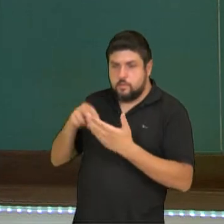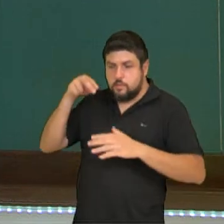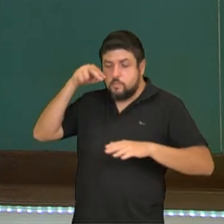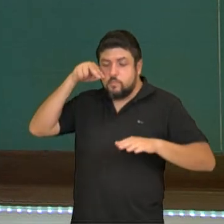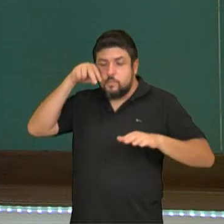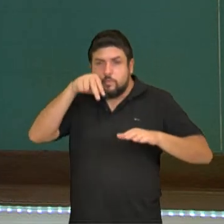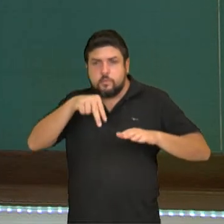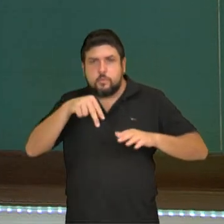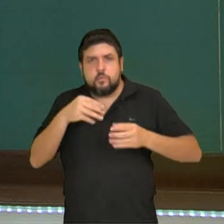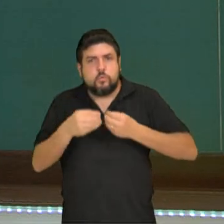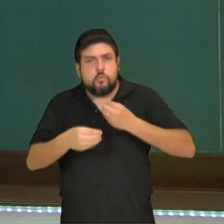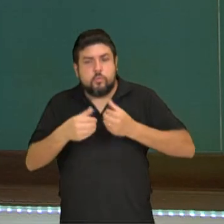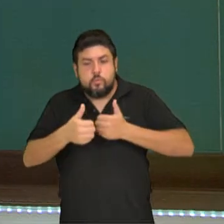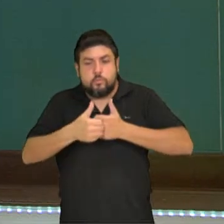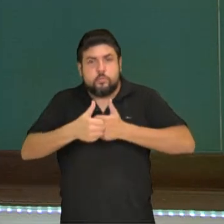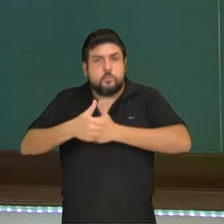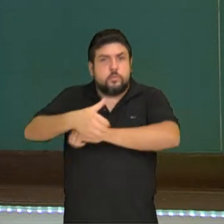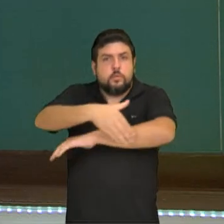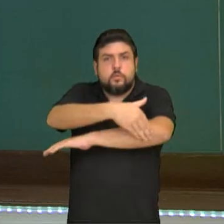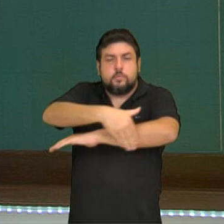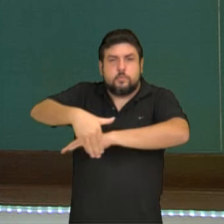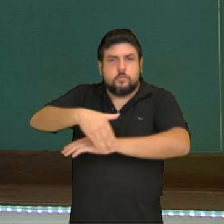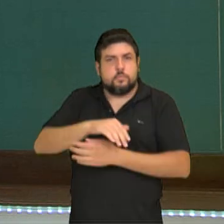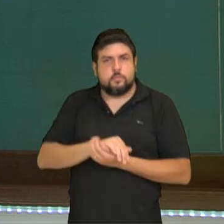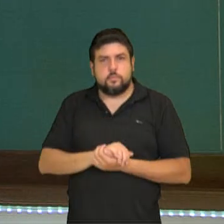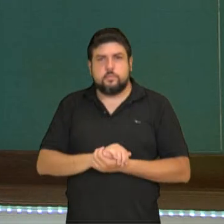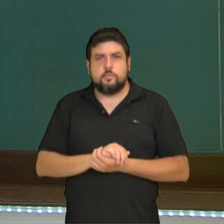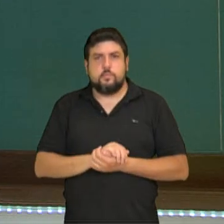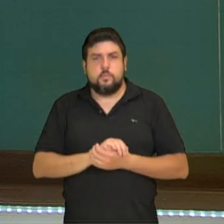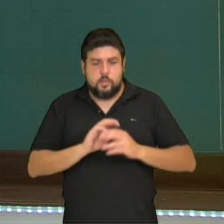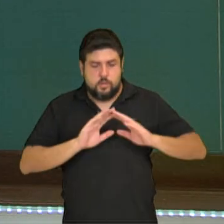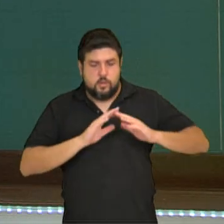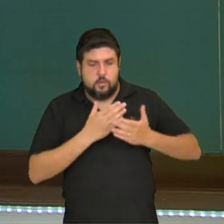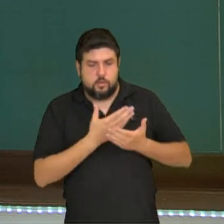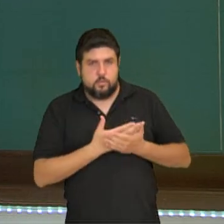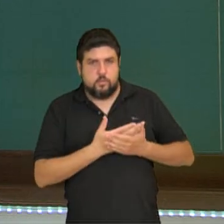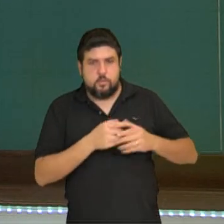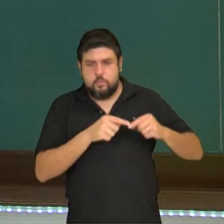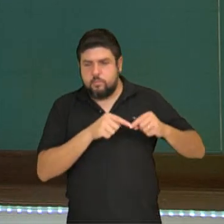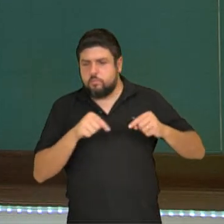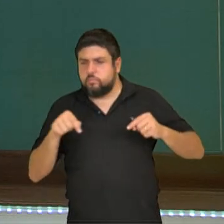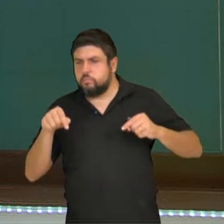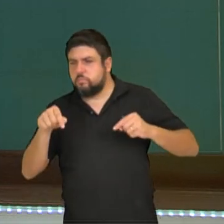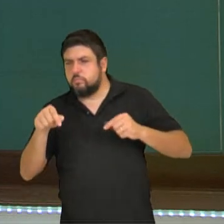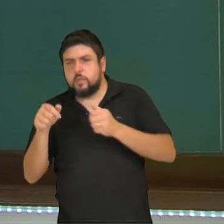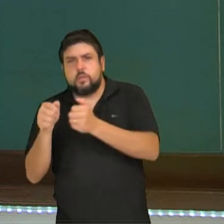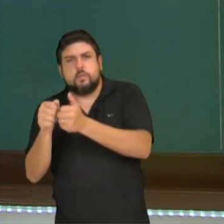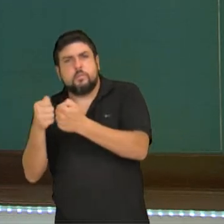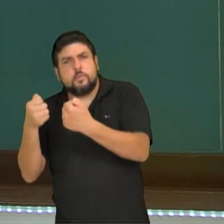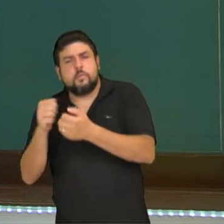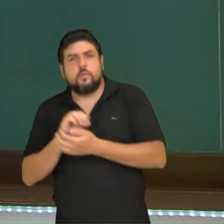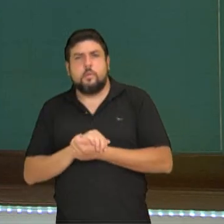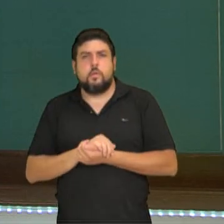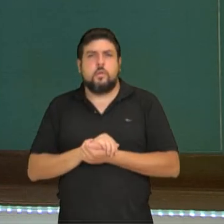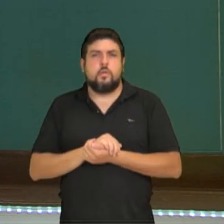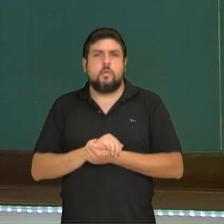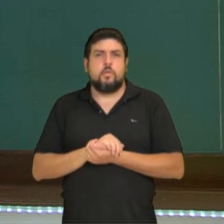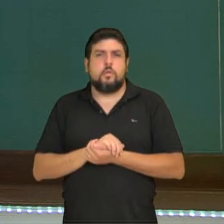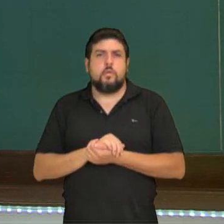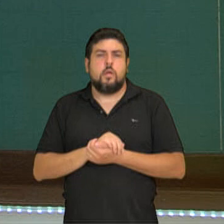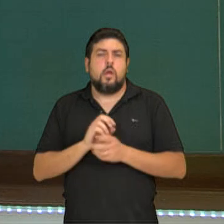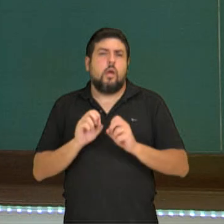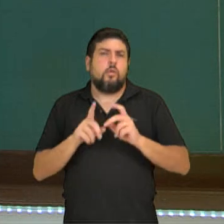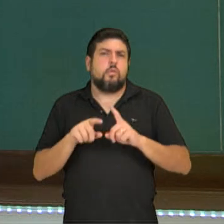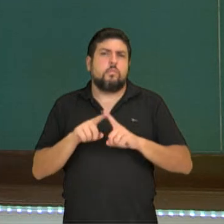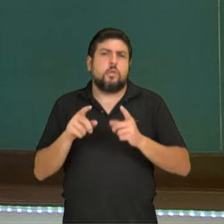Tá? Então, aqui está o exemplo, como deixei, a escola, daí a panificadora. Professora, mas eu não escrevi, eu não fiz o desenho de um pão,